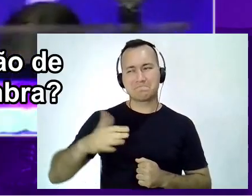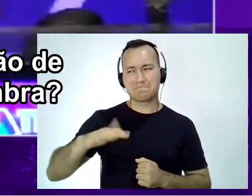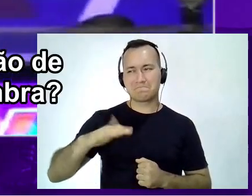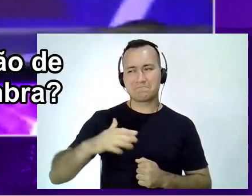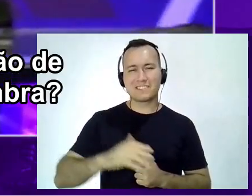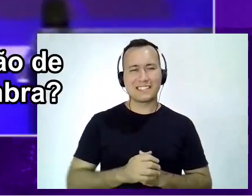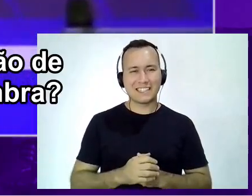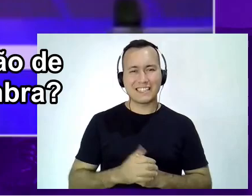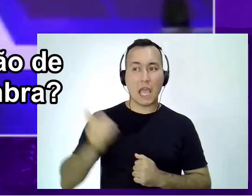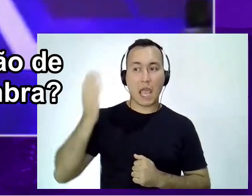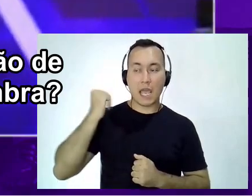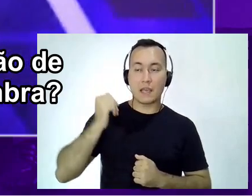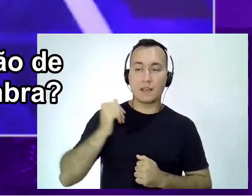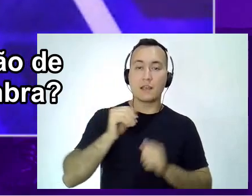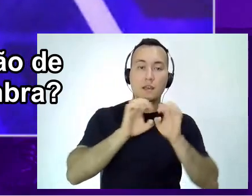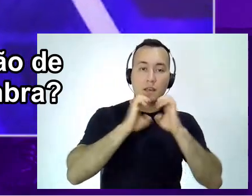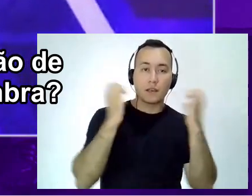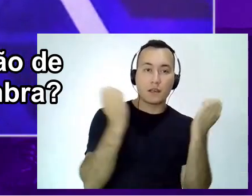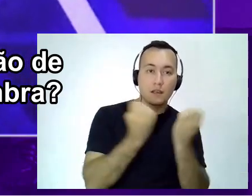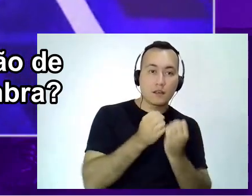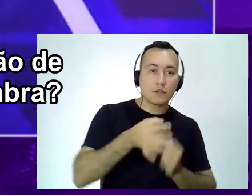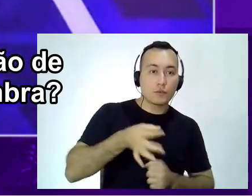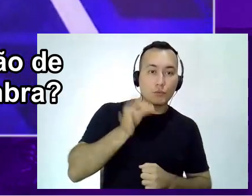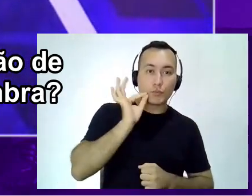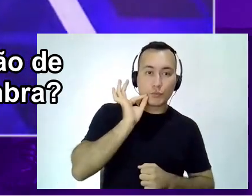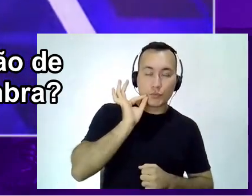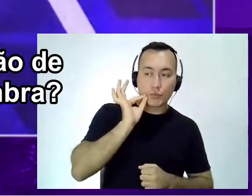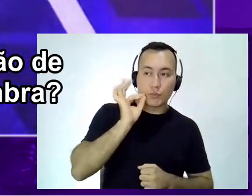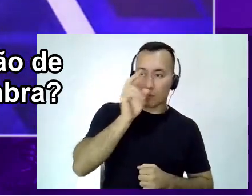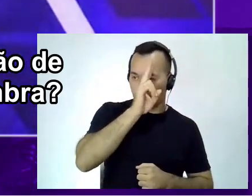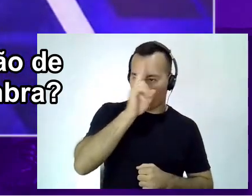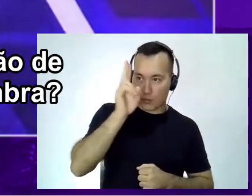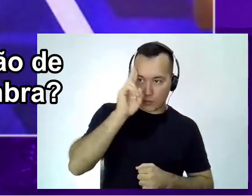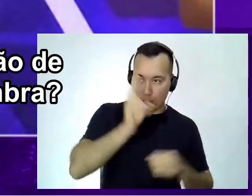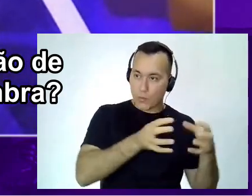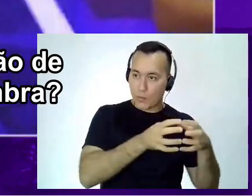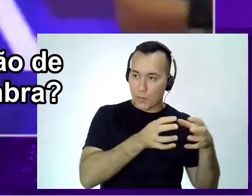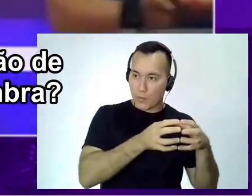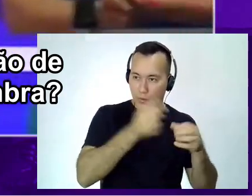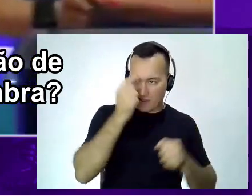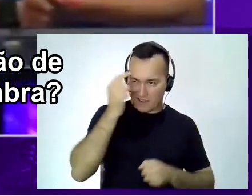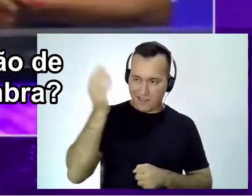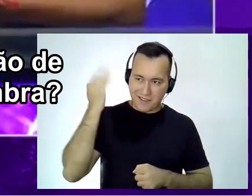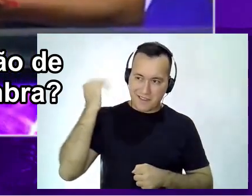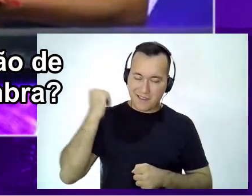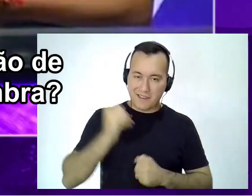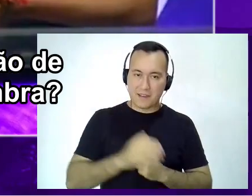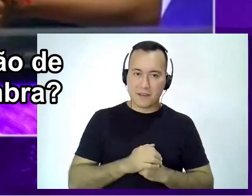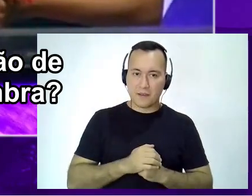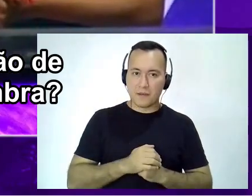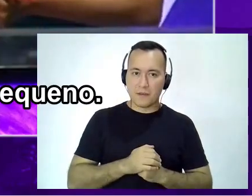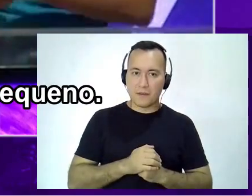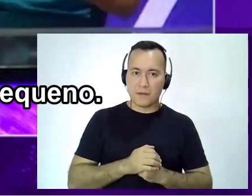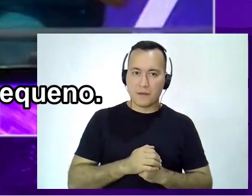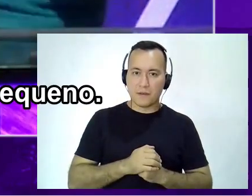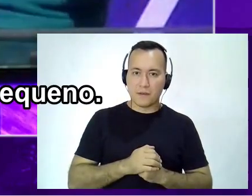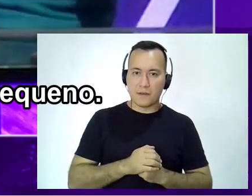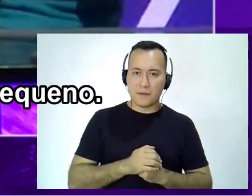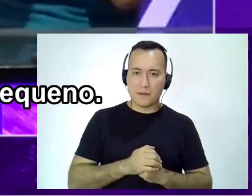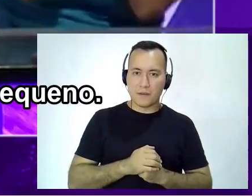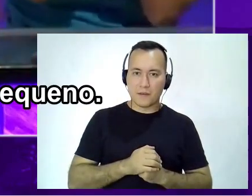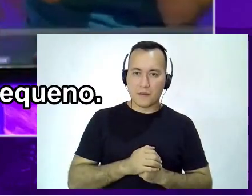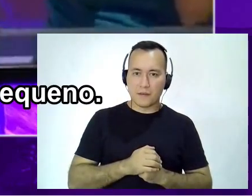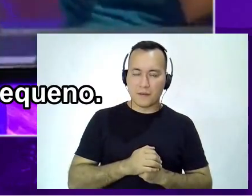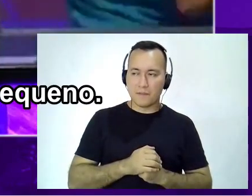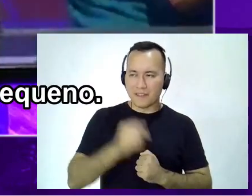no Java User Group, numa reunião de Java User Group com o cara de Brasília, tu lembra?